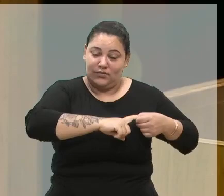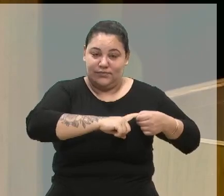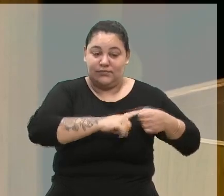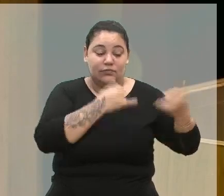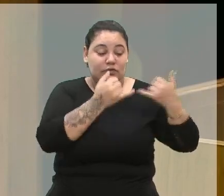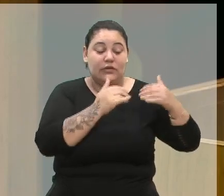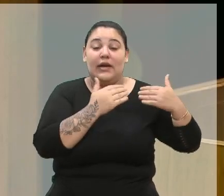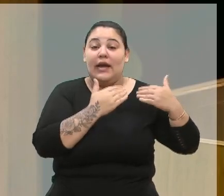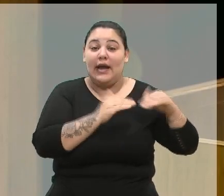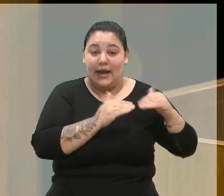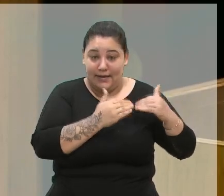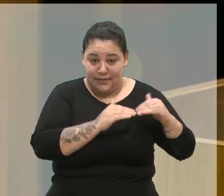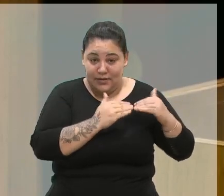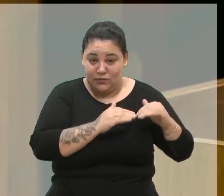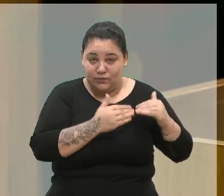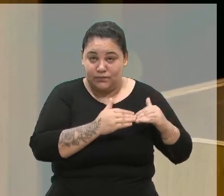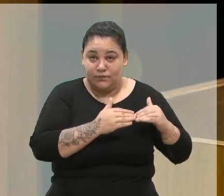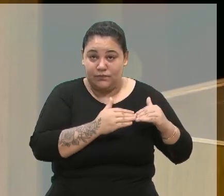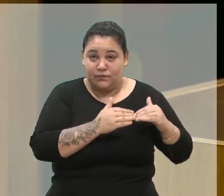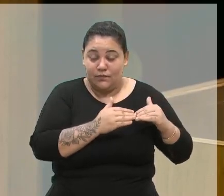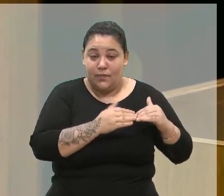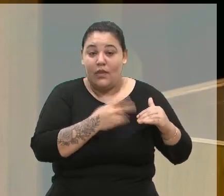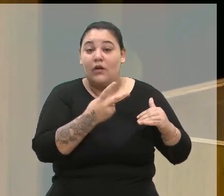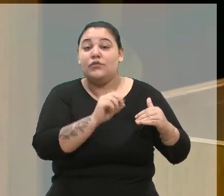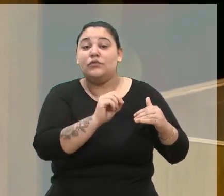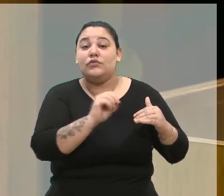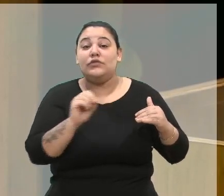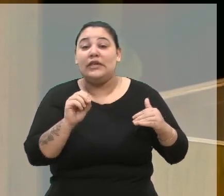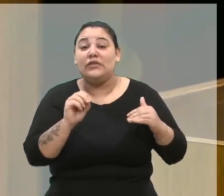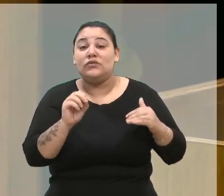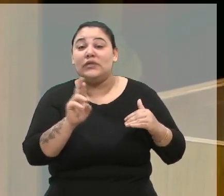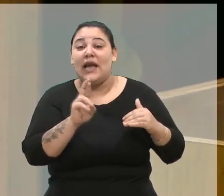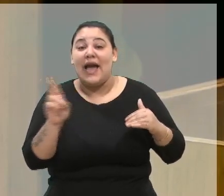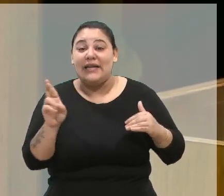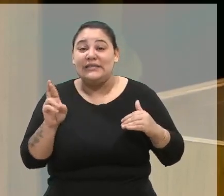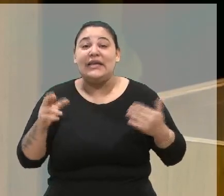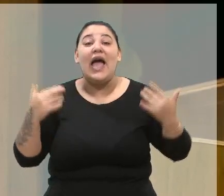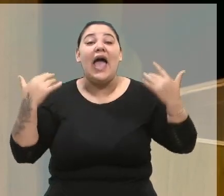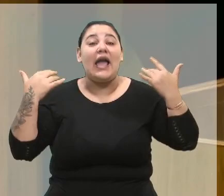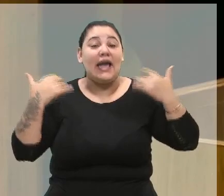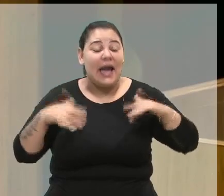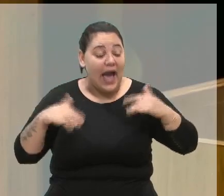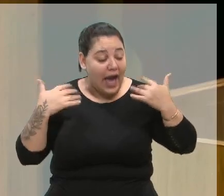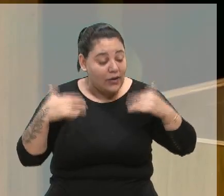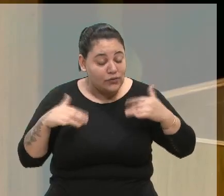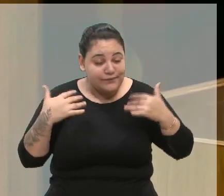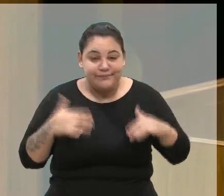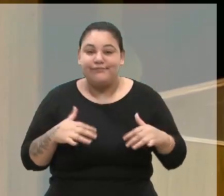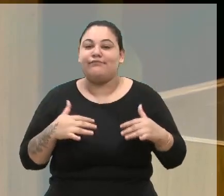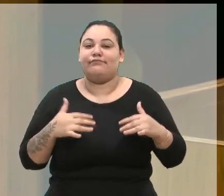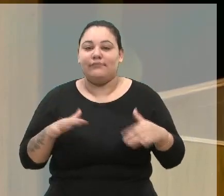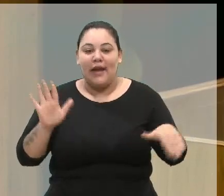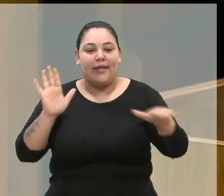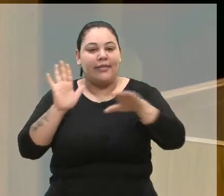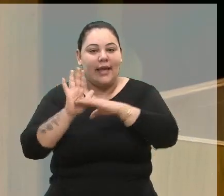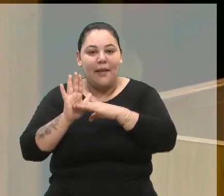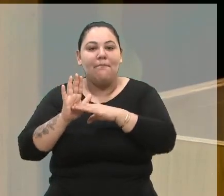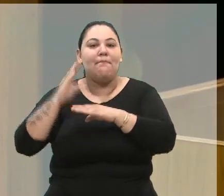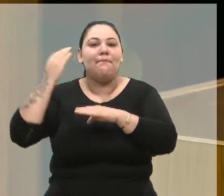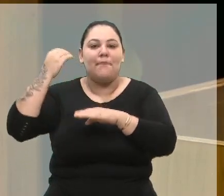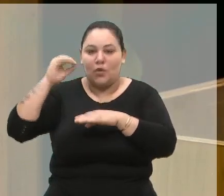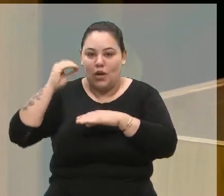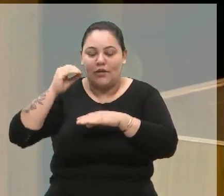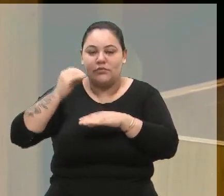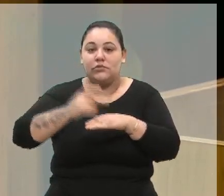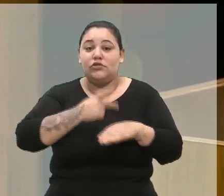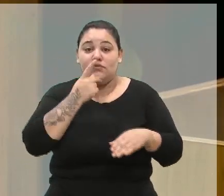de R$200. Isso é um valor altíssimo. E a gente fala aqui de pessoas que